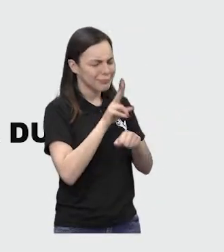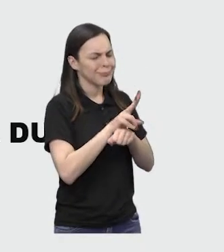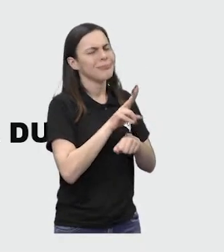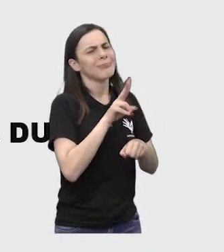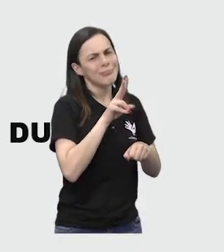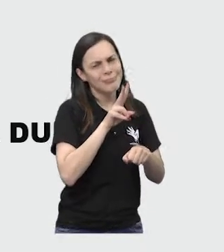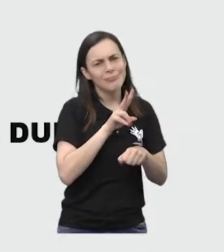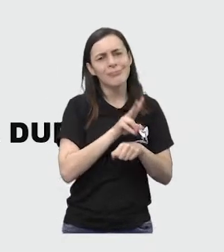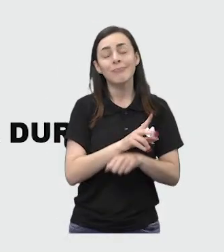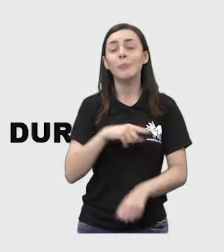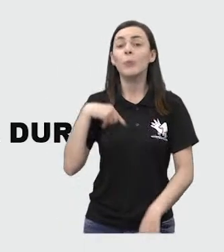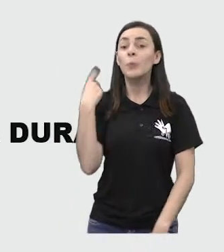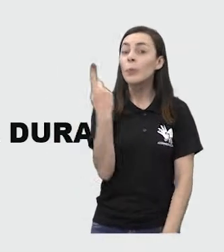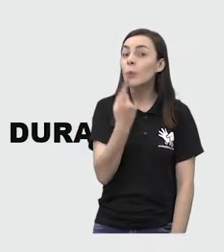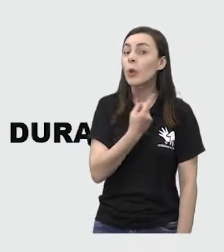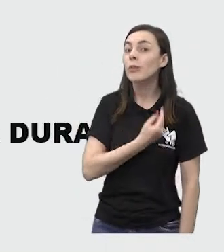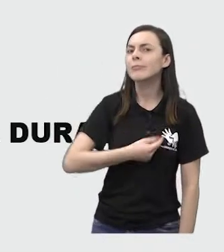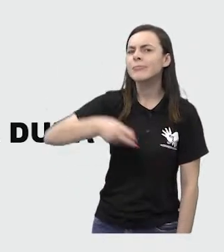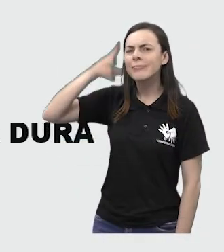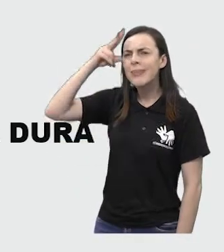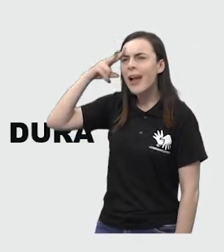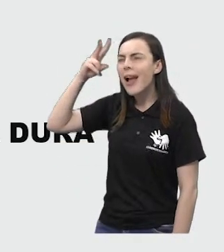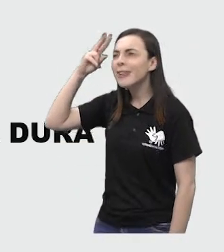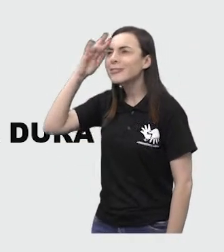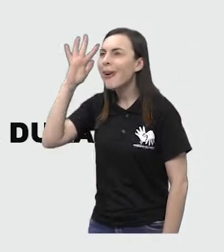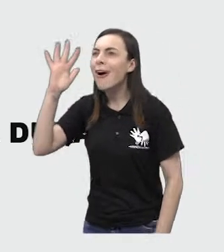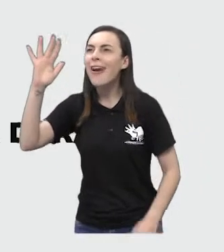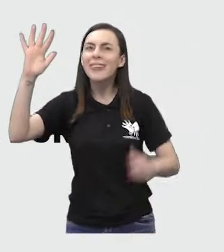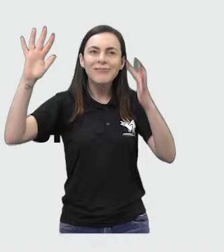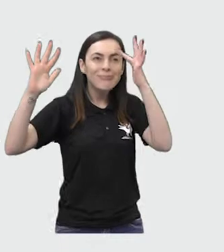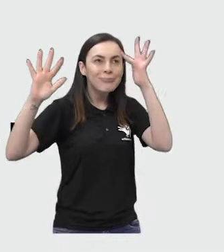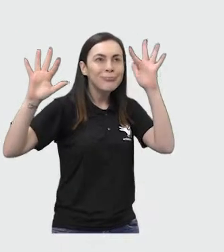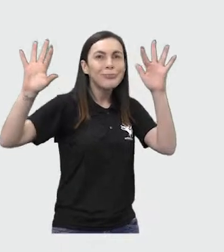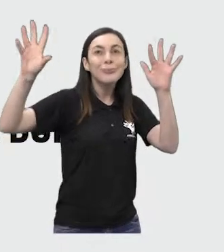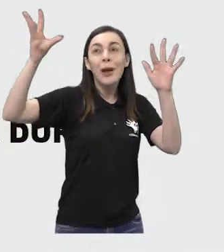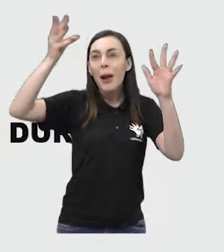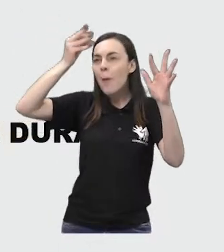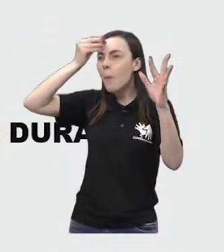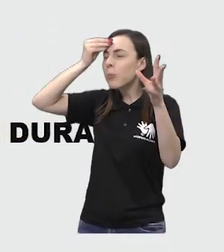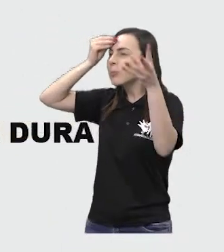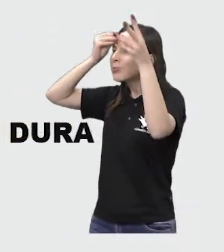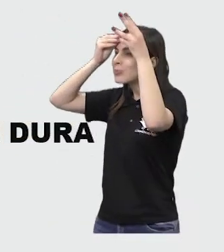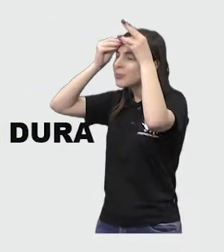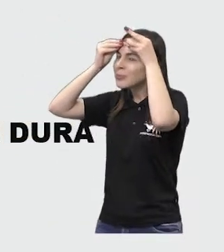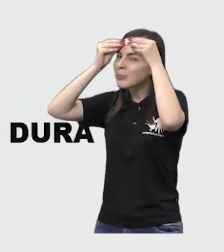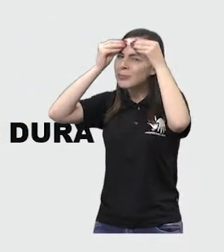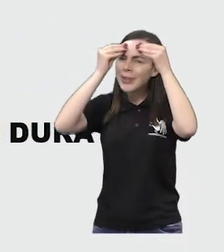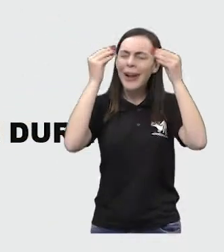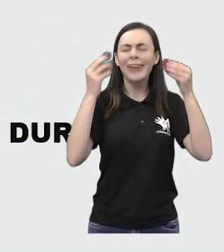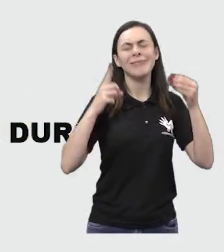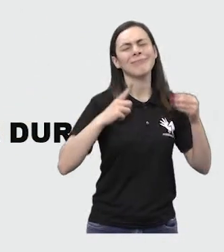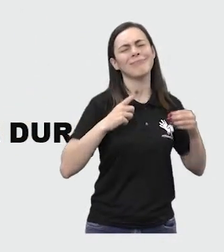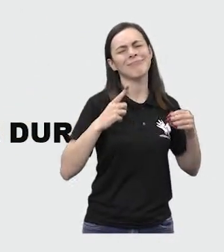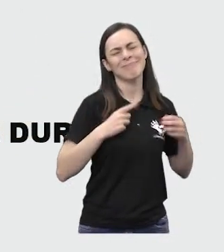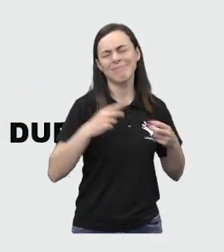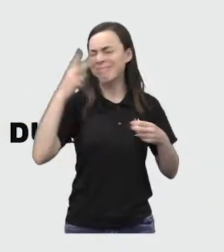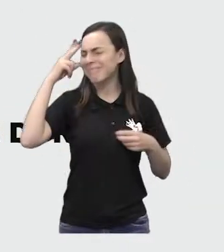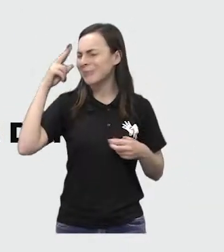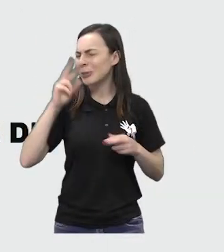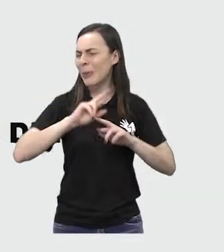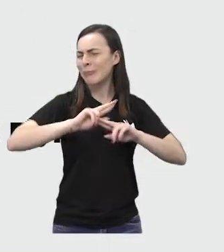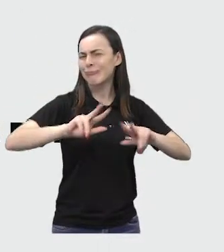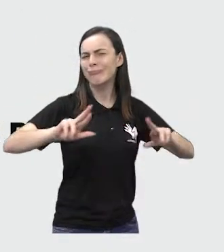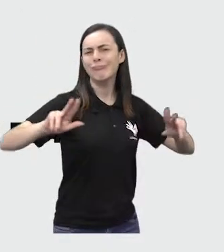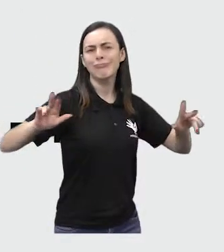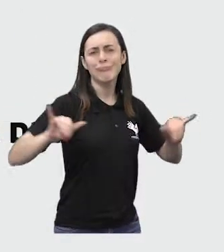cuidar nós somos caçadores de histórias e temos tantas para